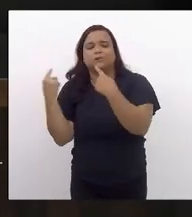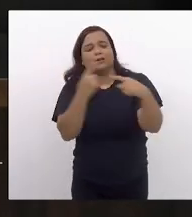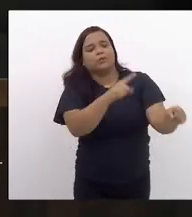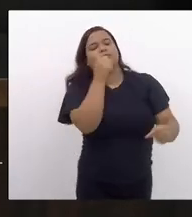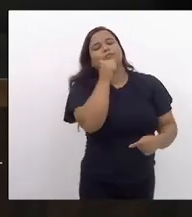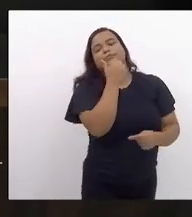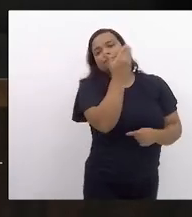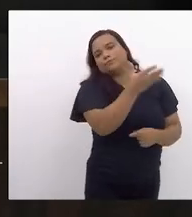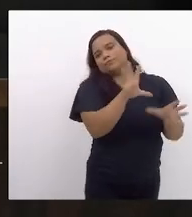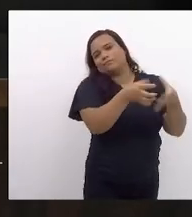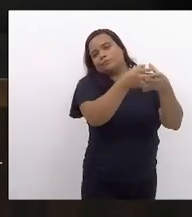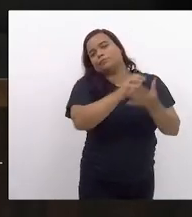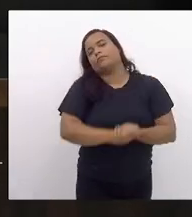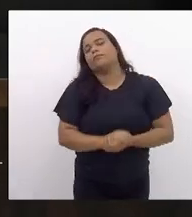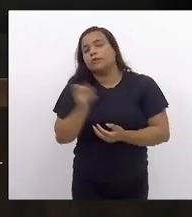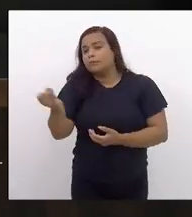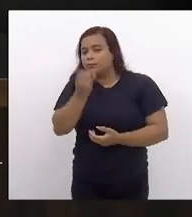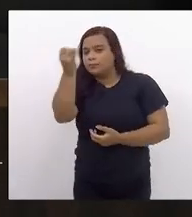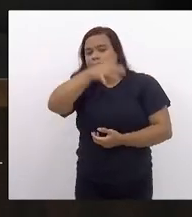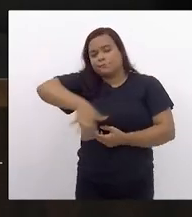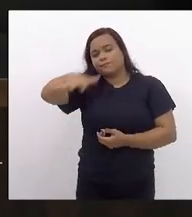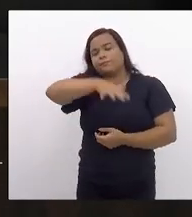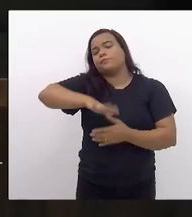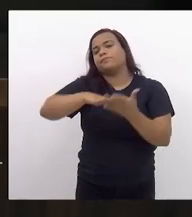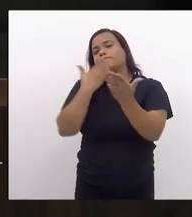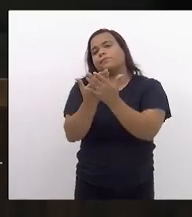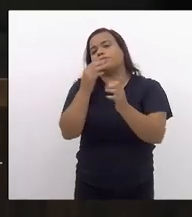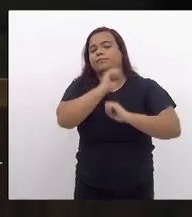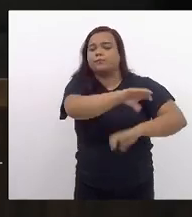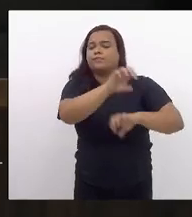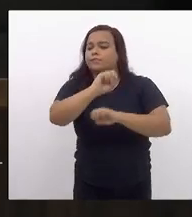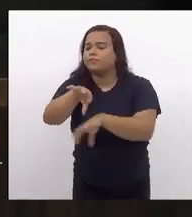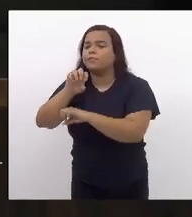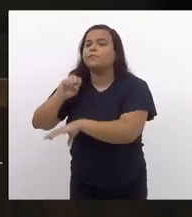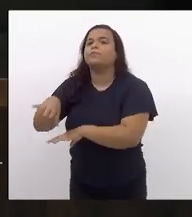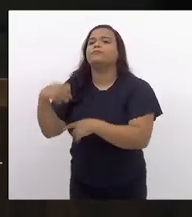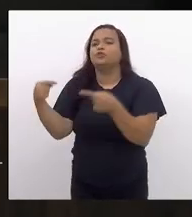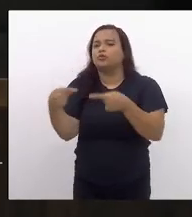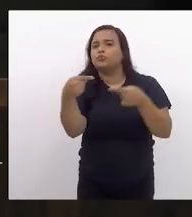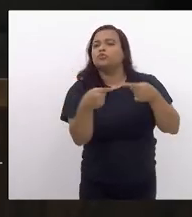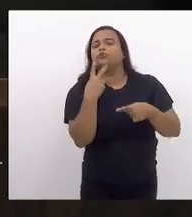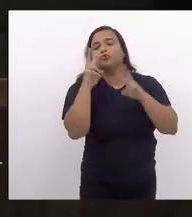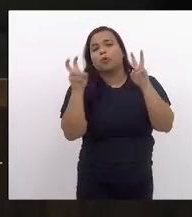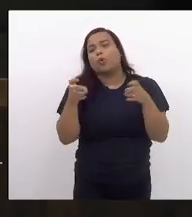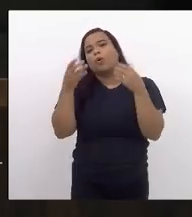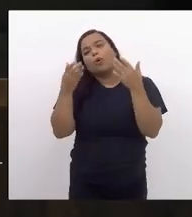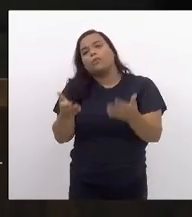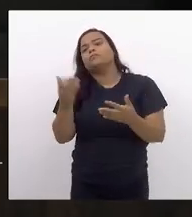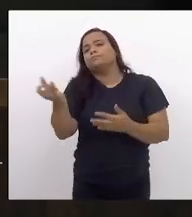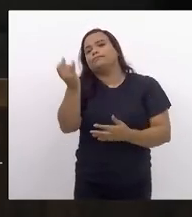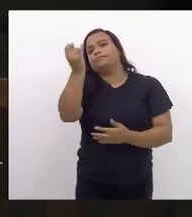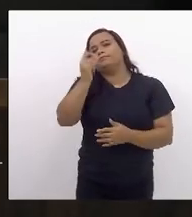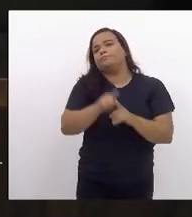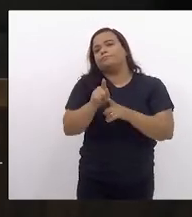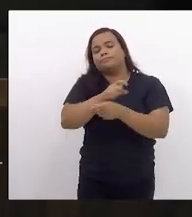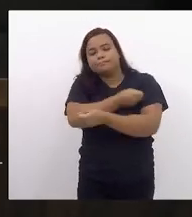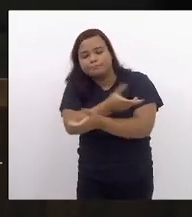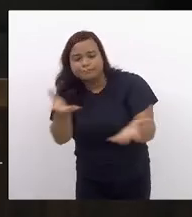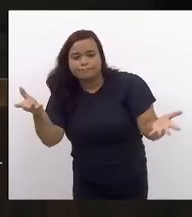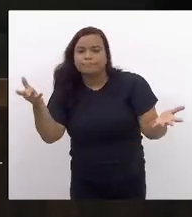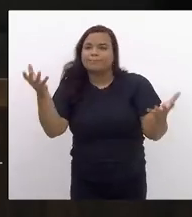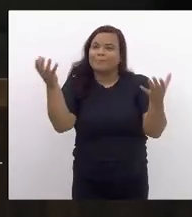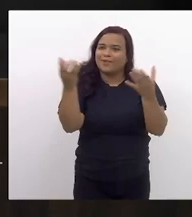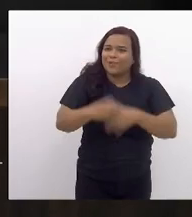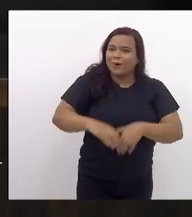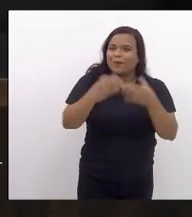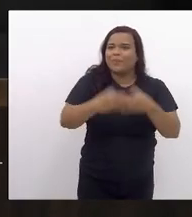mulher. Então, é de suma importância, no espaço educacional, a gente está discutindo, debatendo essas temáticas e promovendo aí um